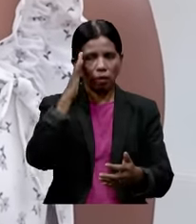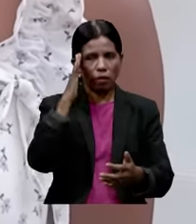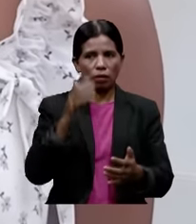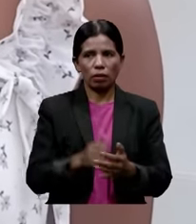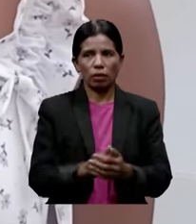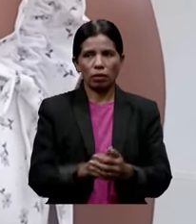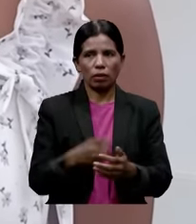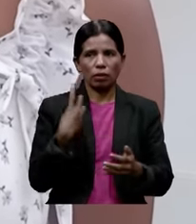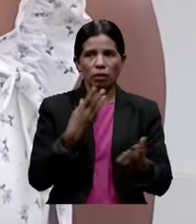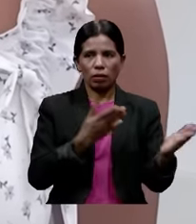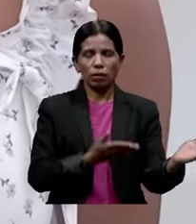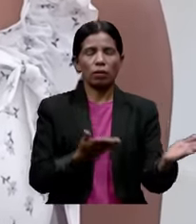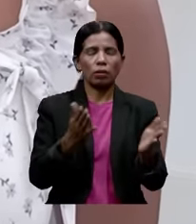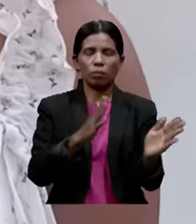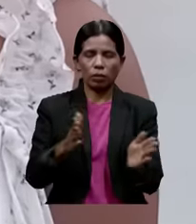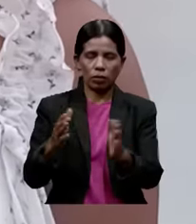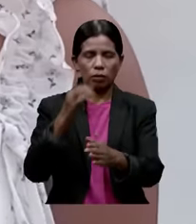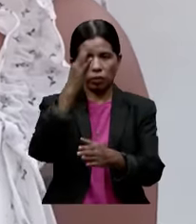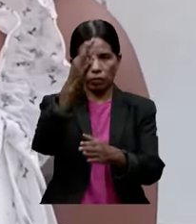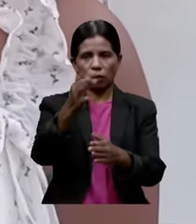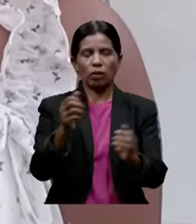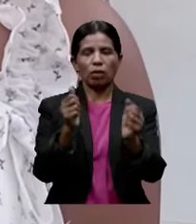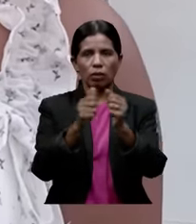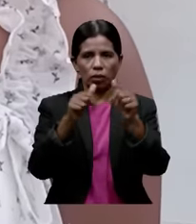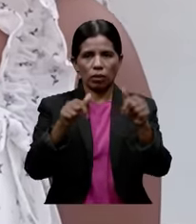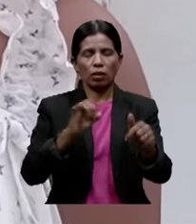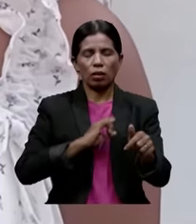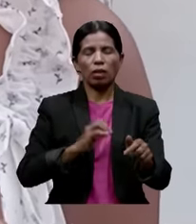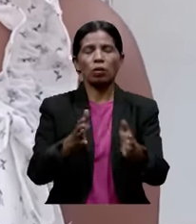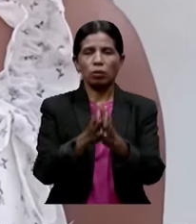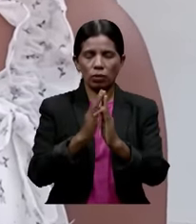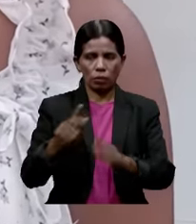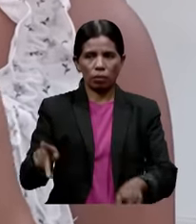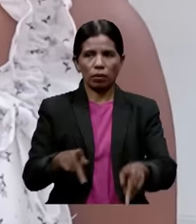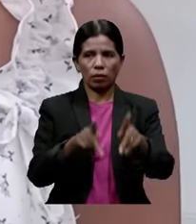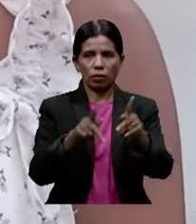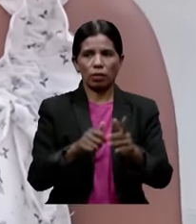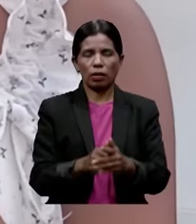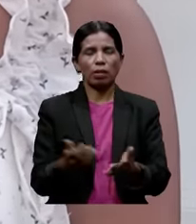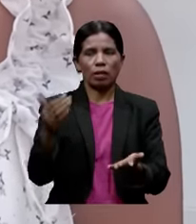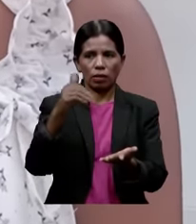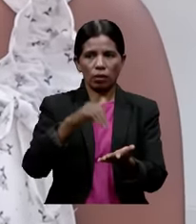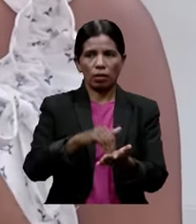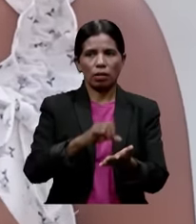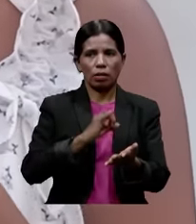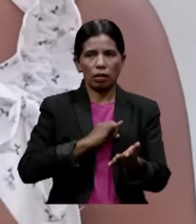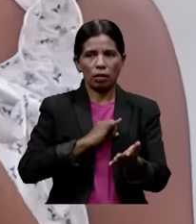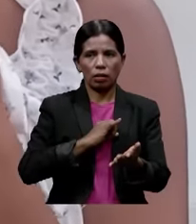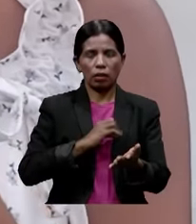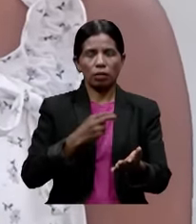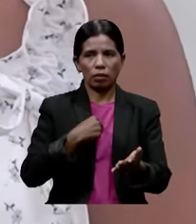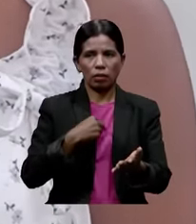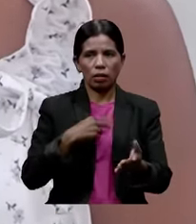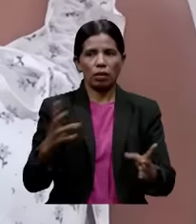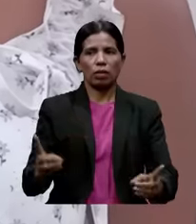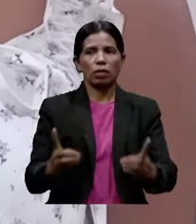buat sen ha so proseso ba uin o ho idane ha gusu ba publiko dali datang hau hasoru hau na indrasi